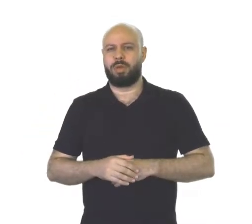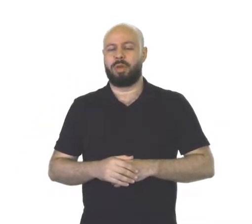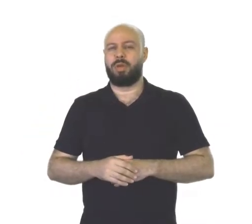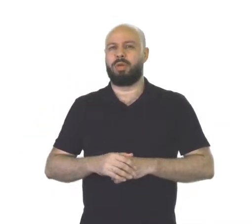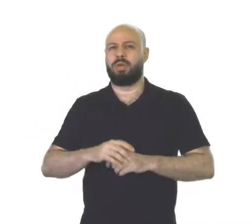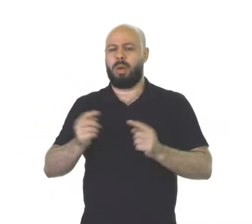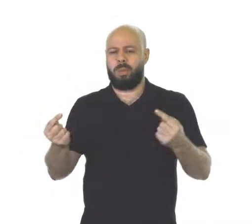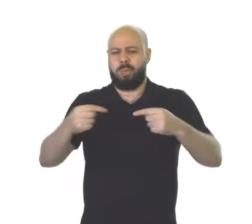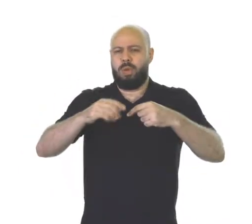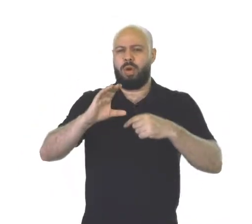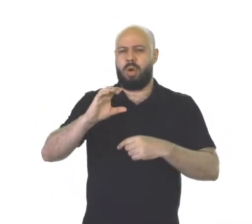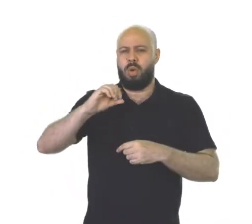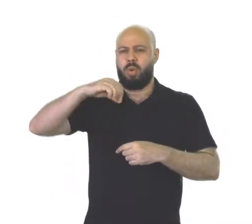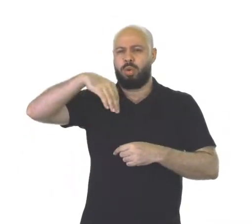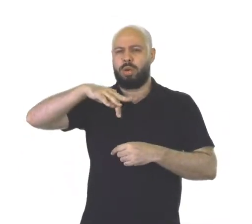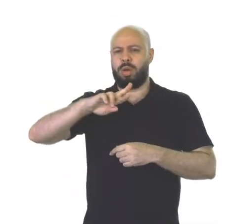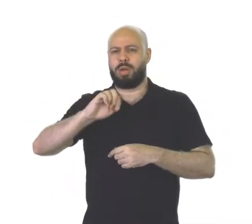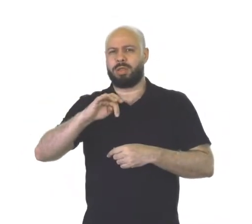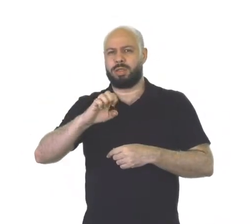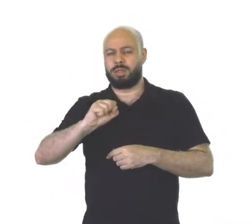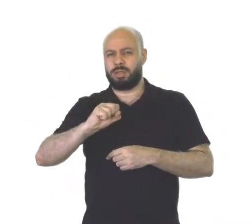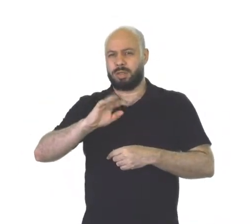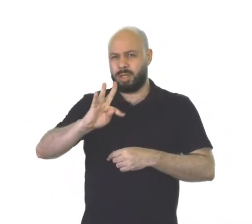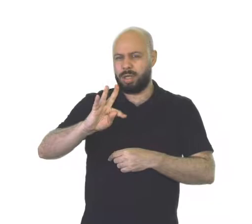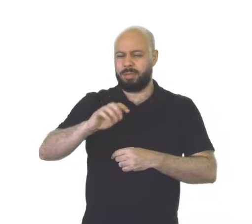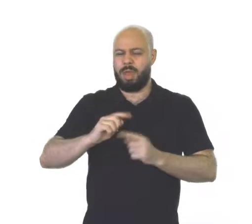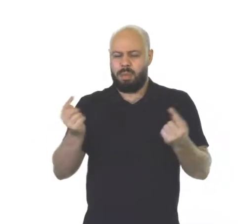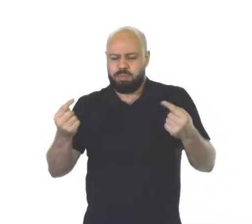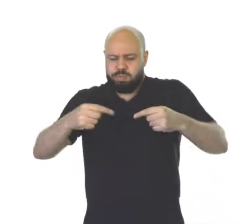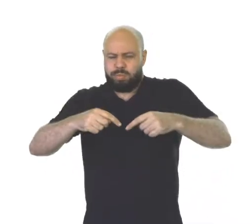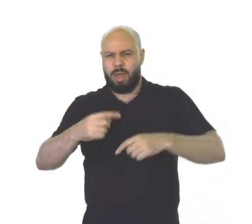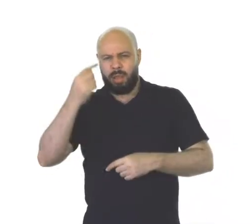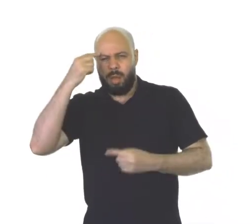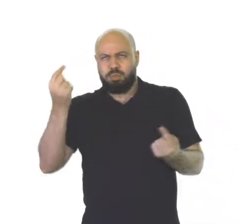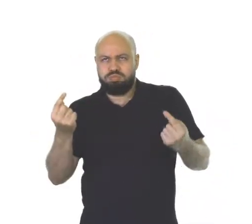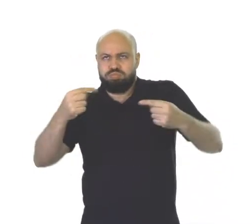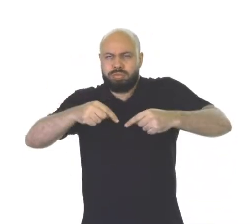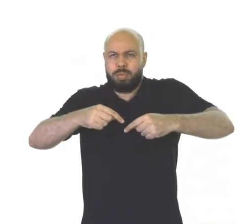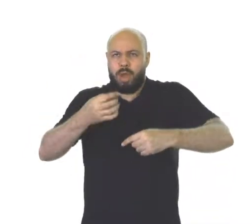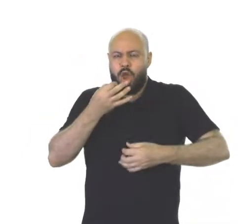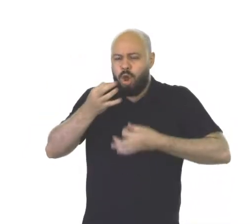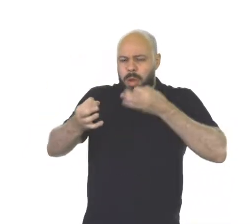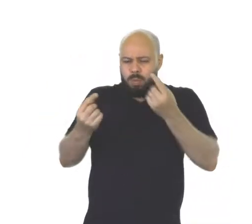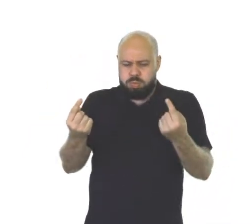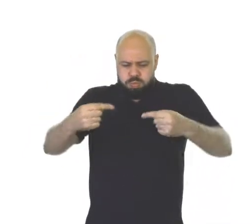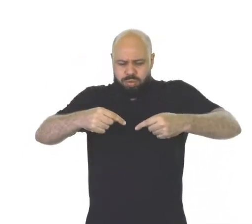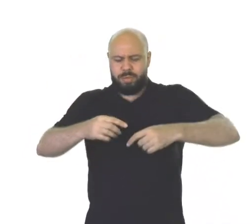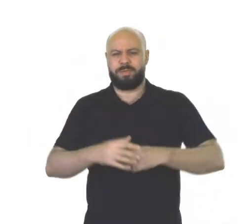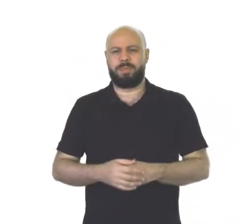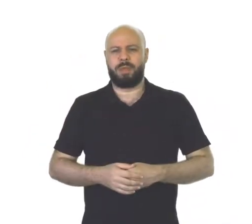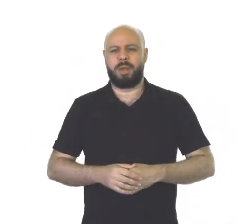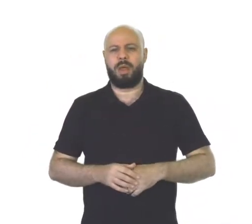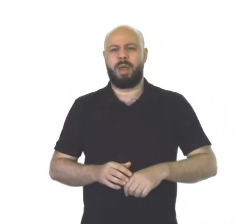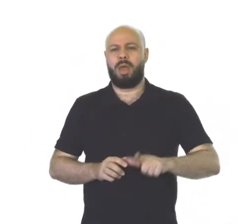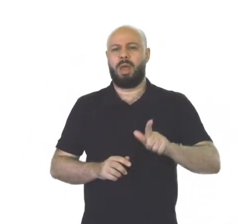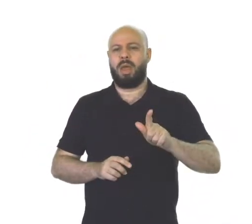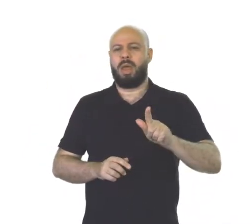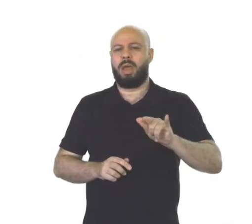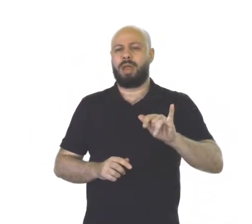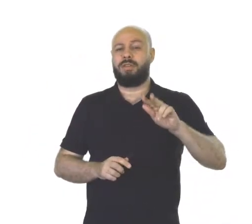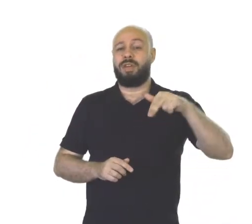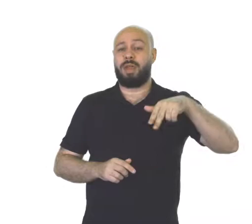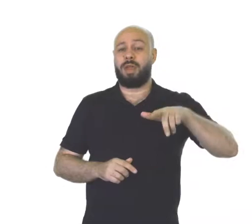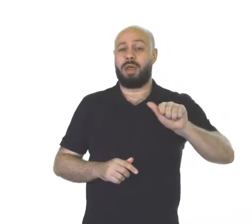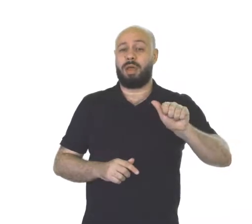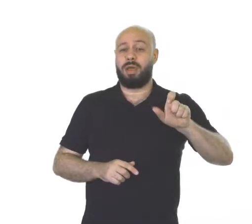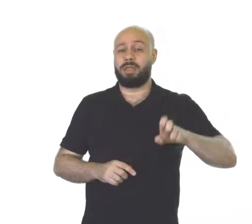contraste, quando nós vamos contrastar alguma ideia, algum argumento, giving examples,